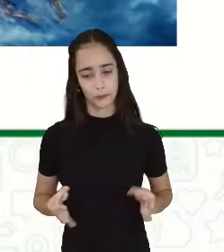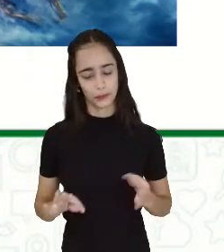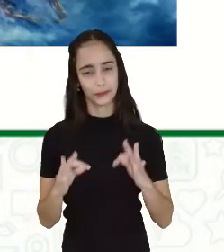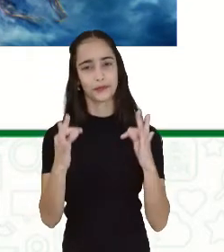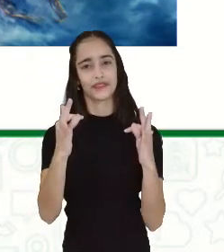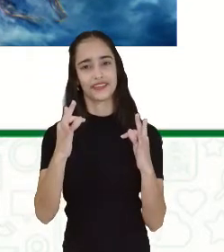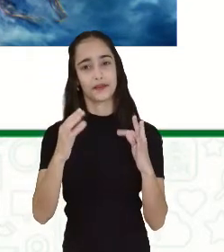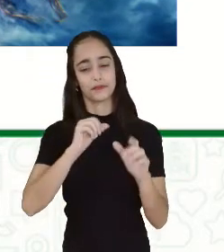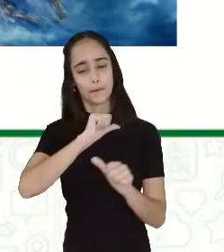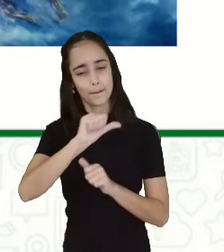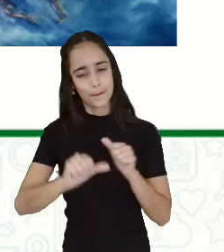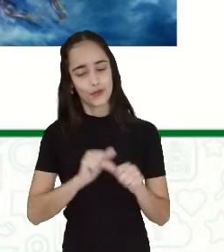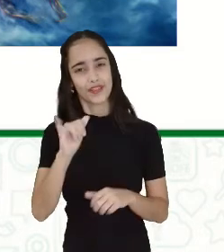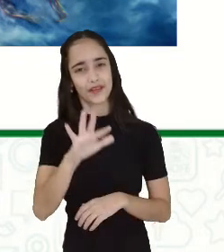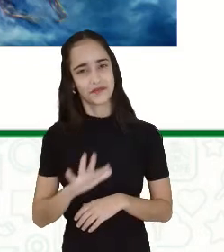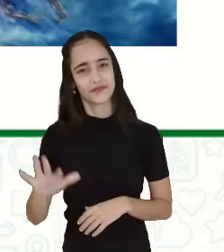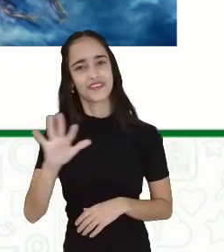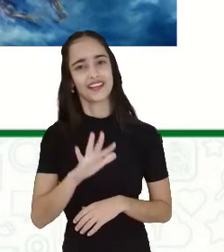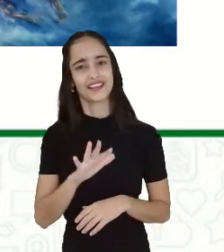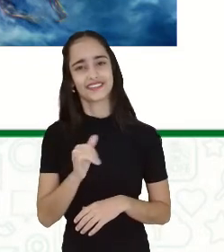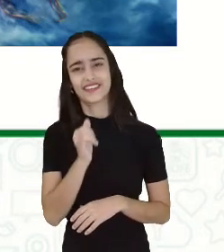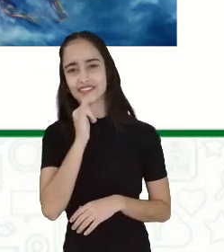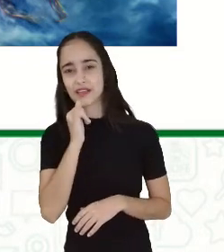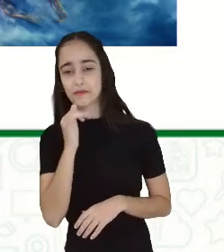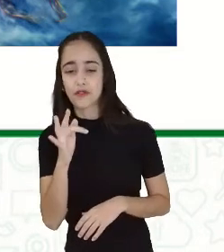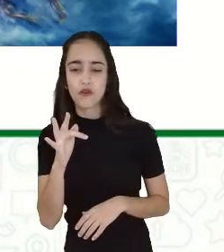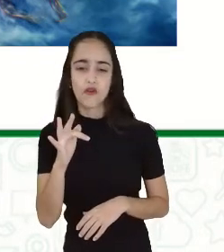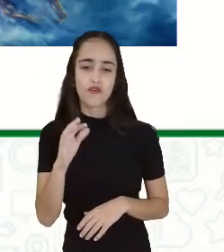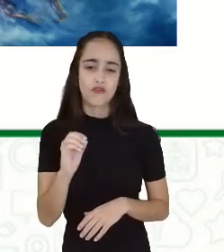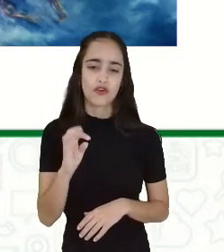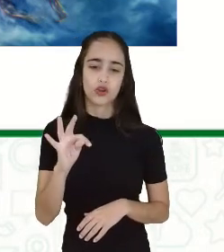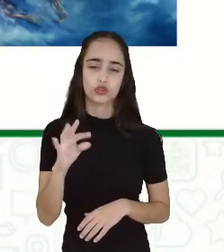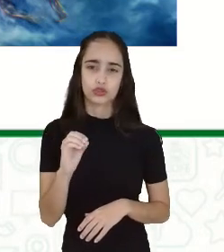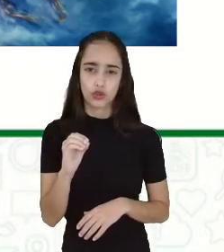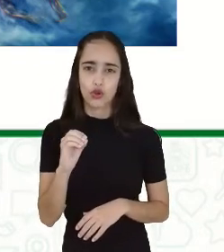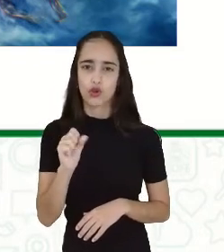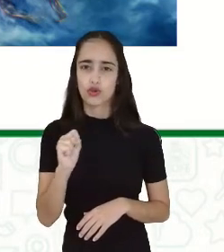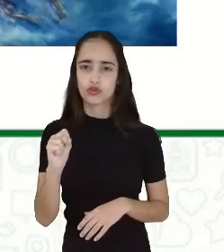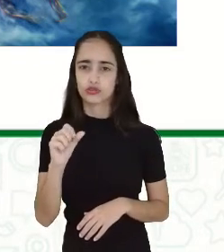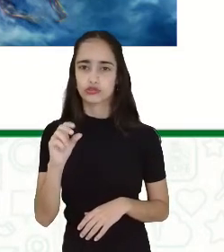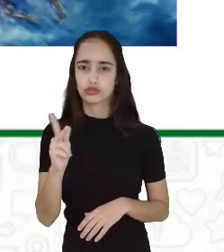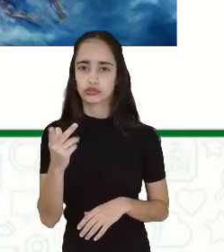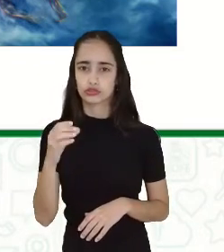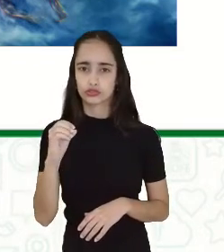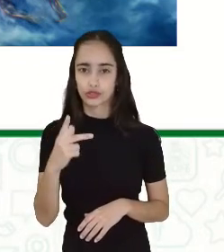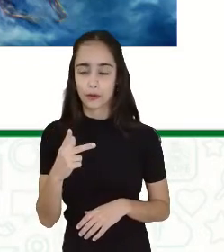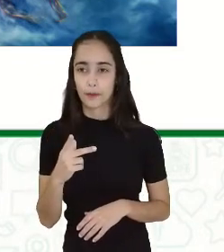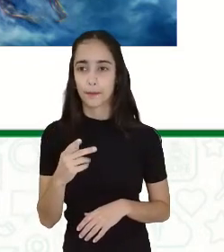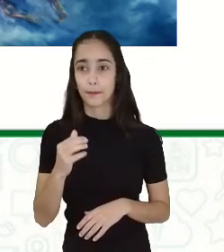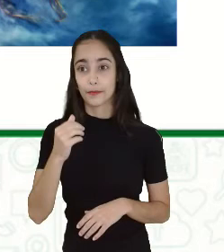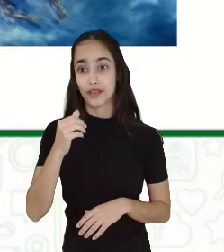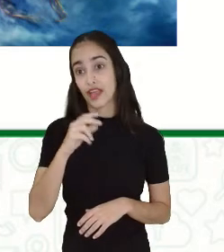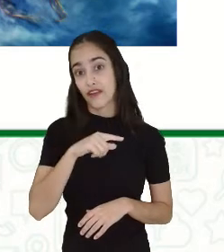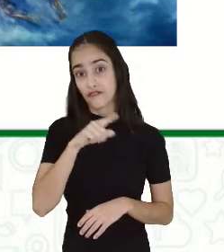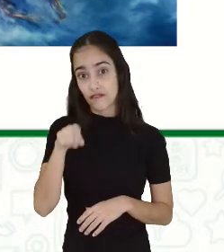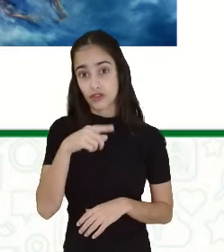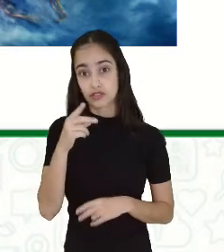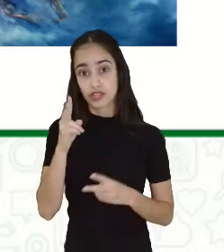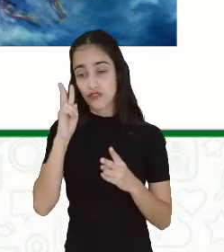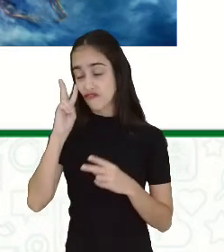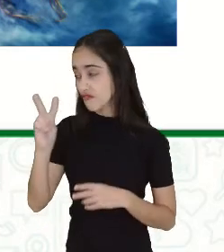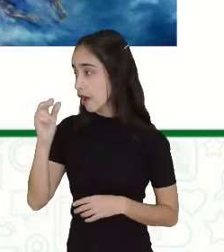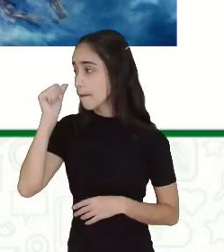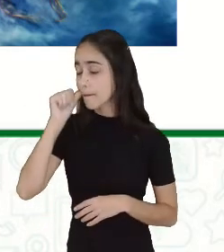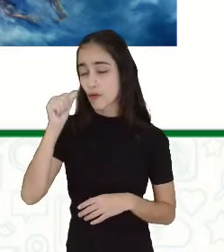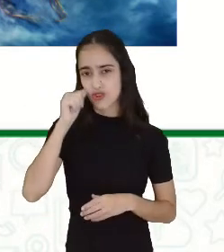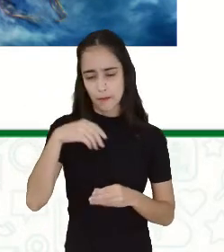as imagens como Photoshop então aí vocês estão vendo uma mulher né se ao céu então